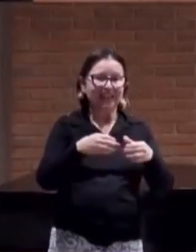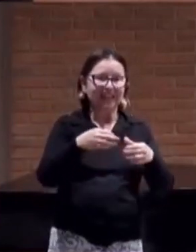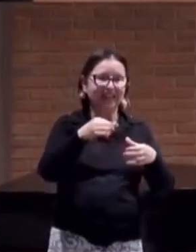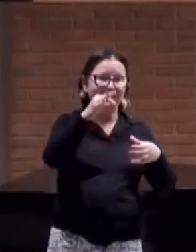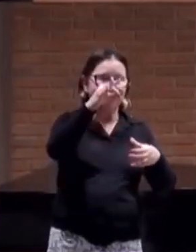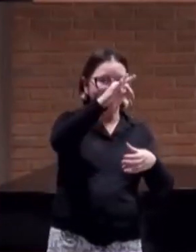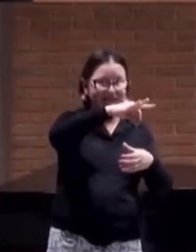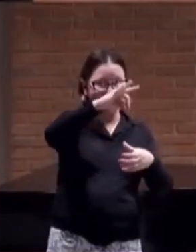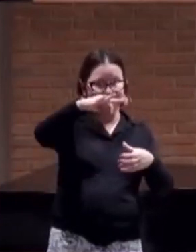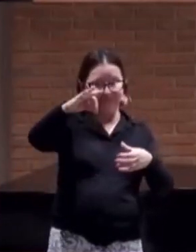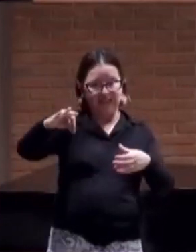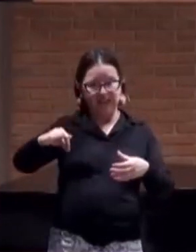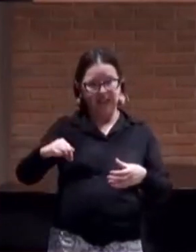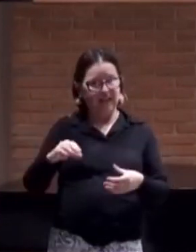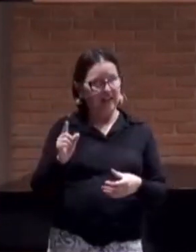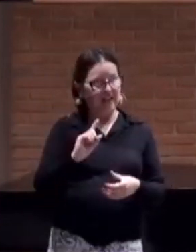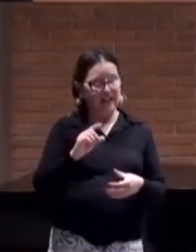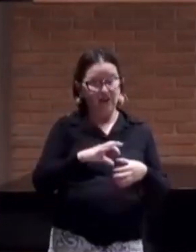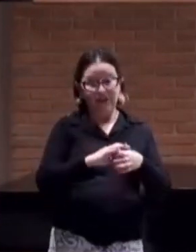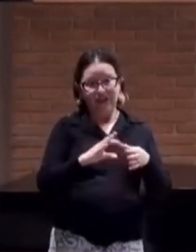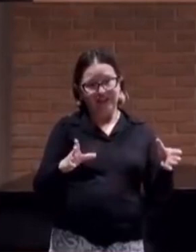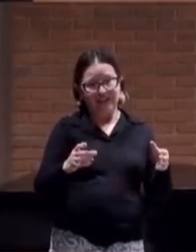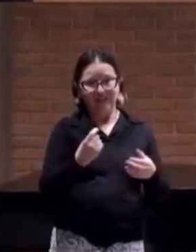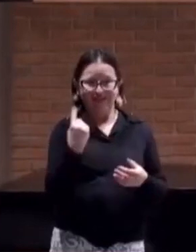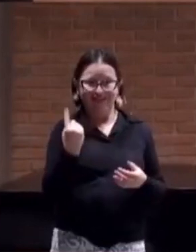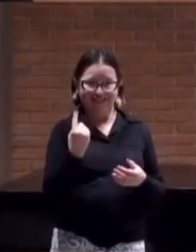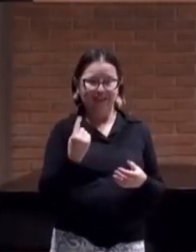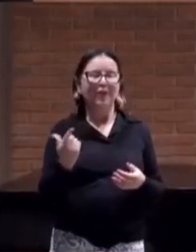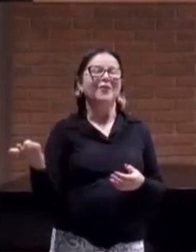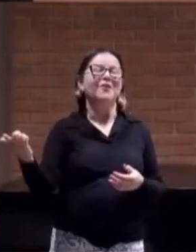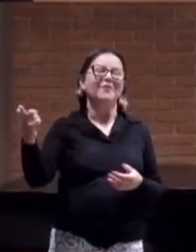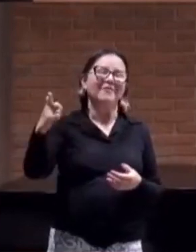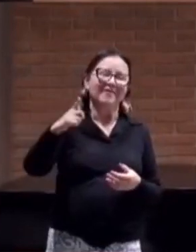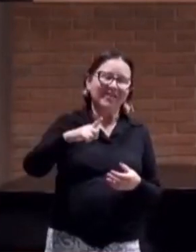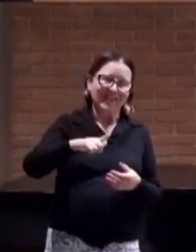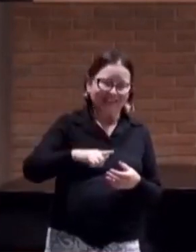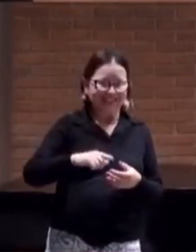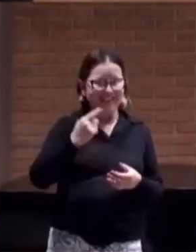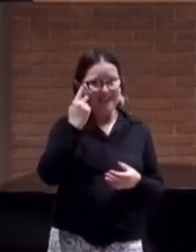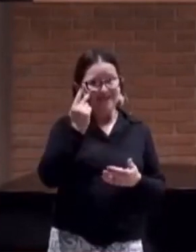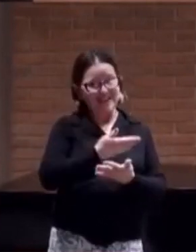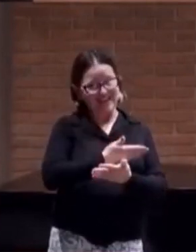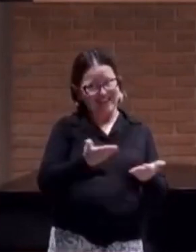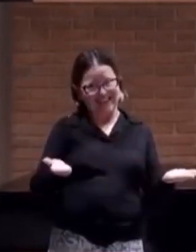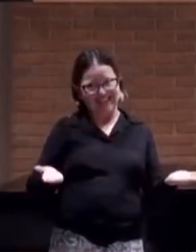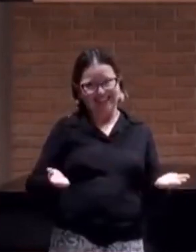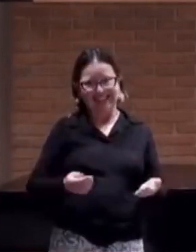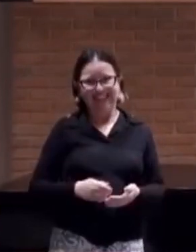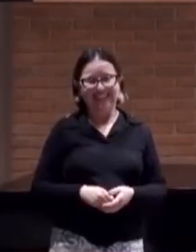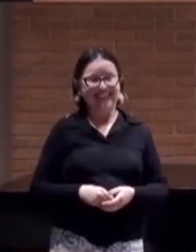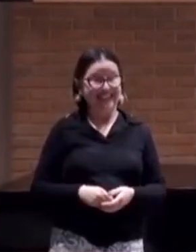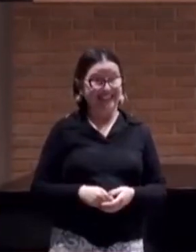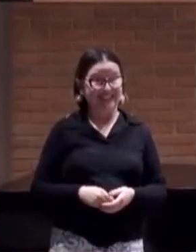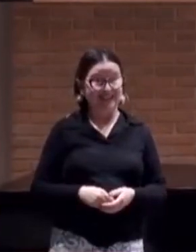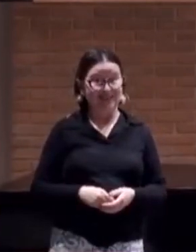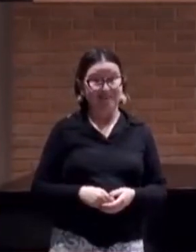vos deixarei órfãos, voltarei para vós outros. Que coisa